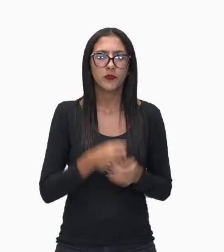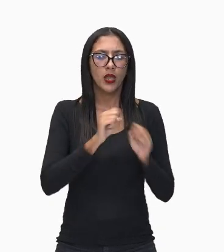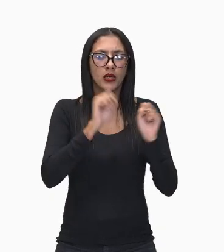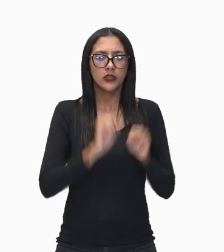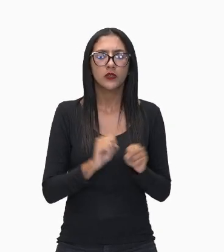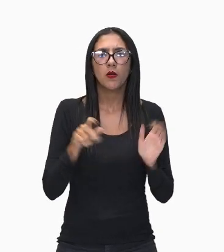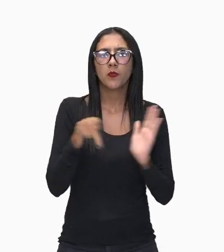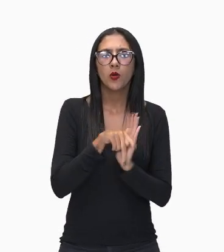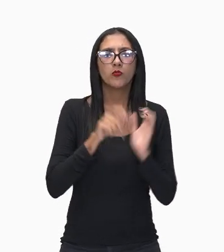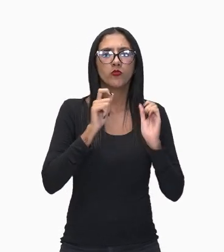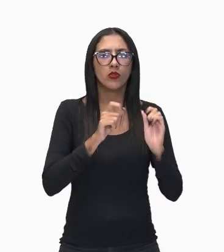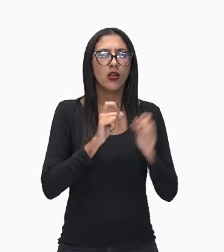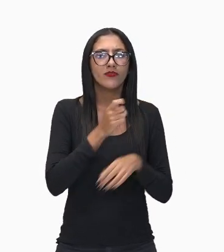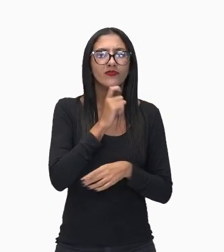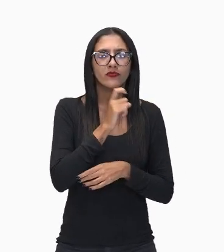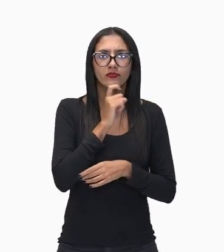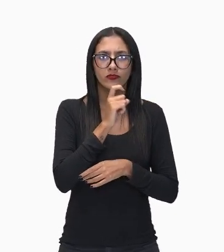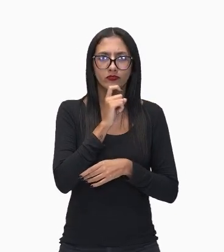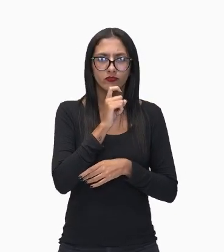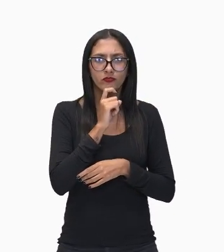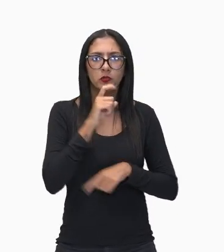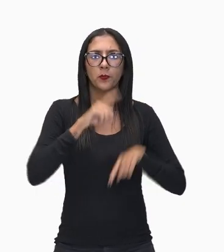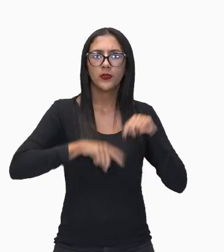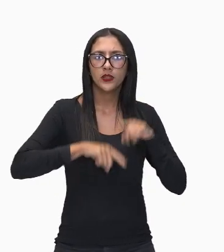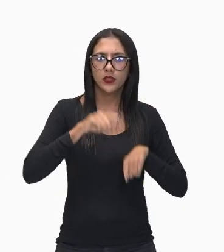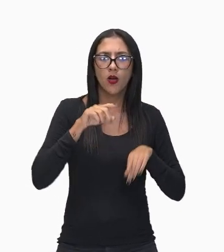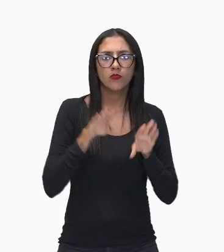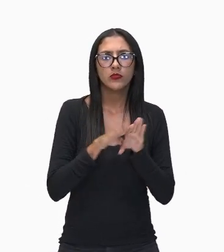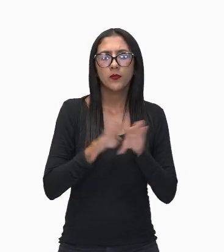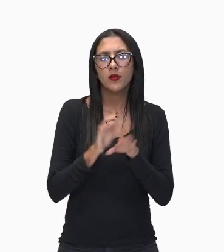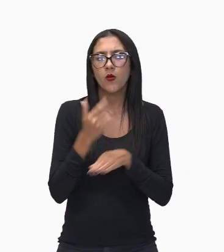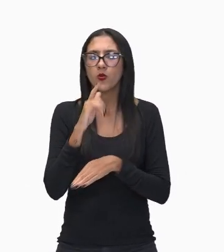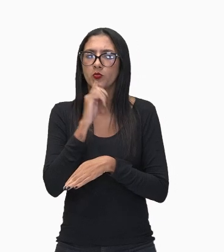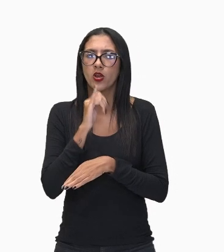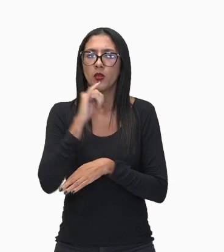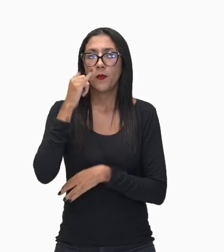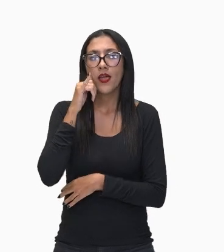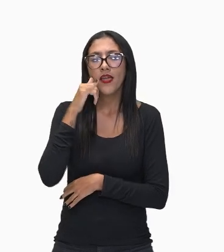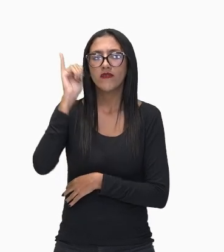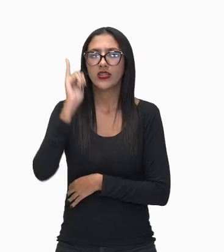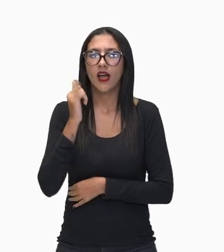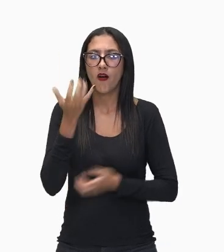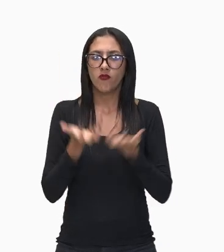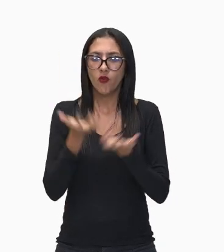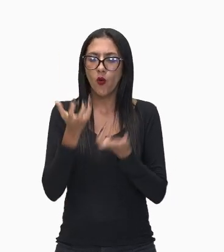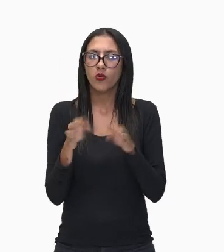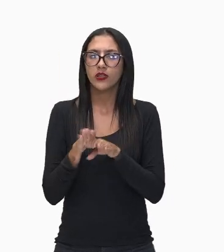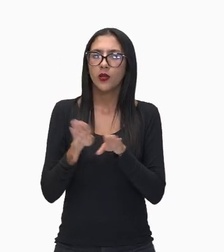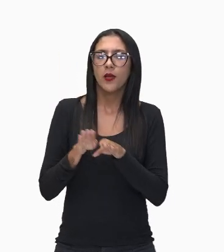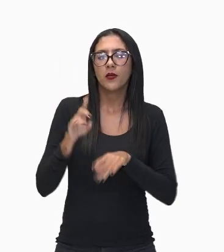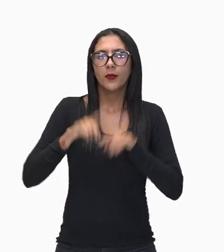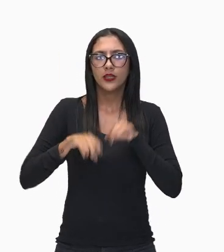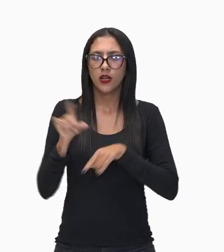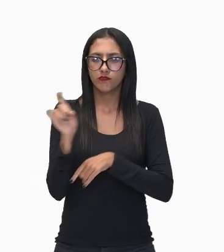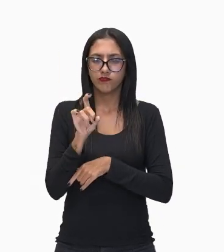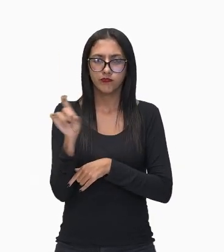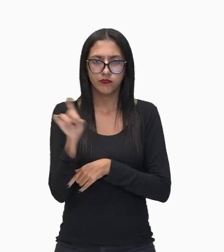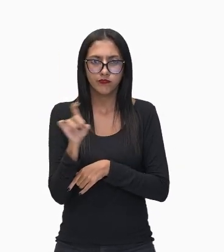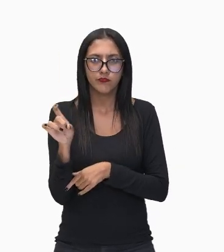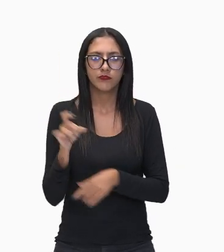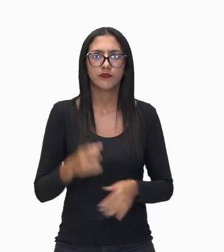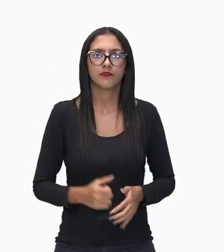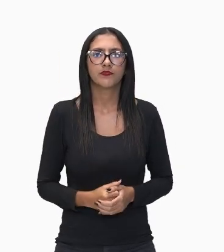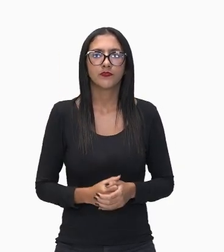de refrigeração e também em equipamentos de incêndios e em frascos de aerossóis. Então, assim,